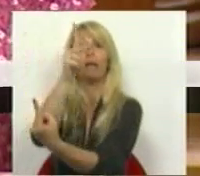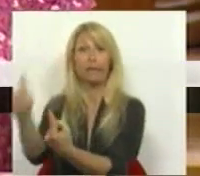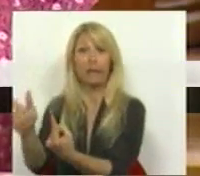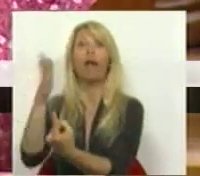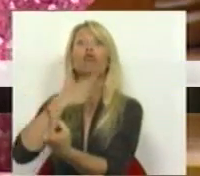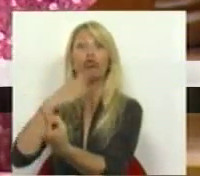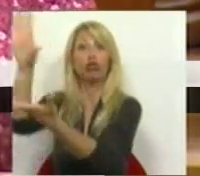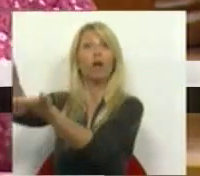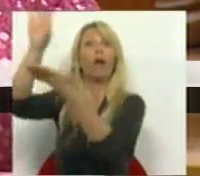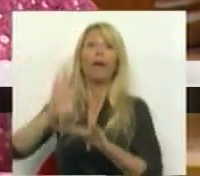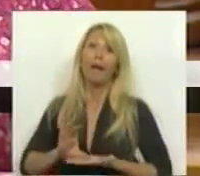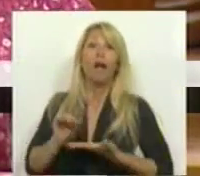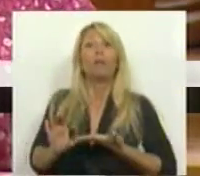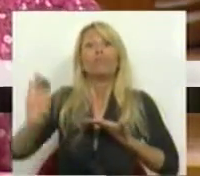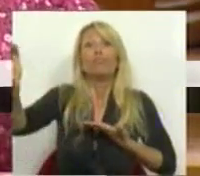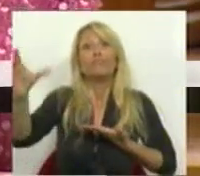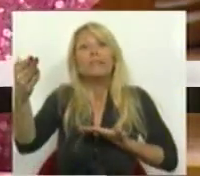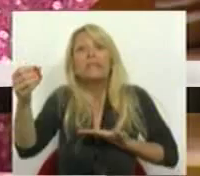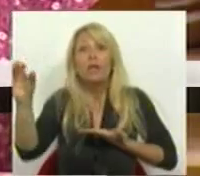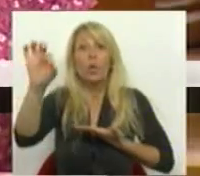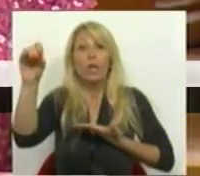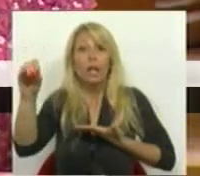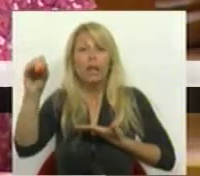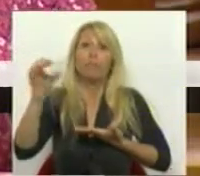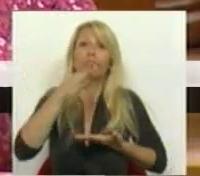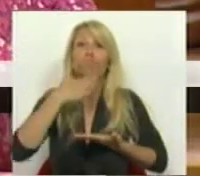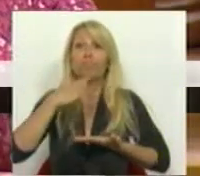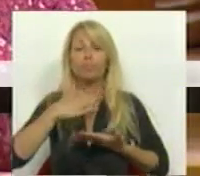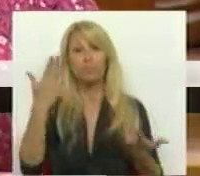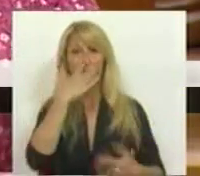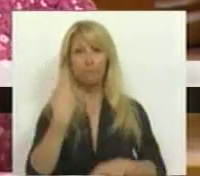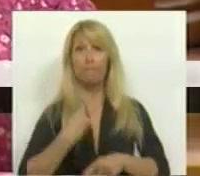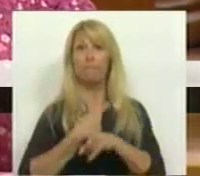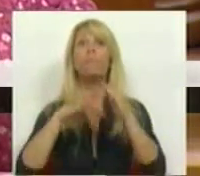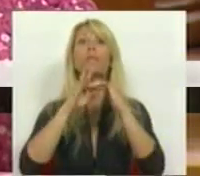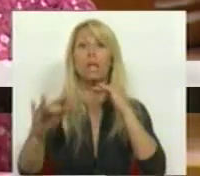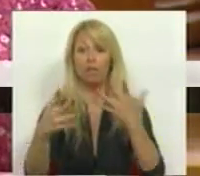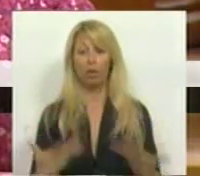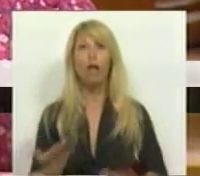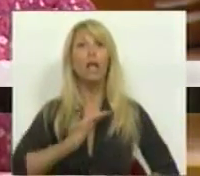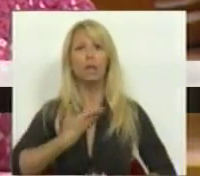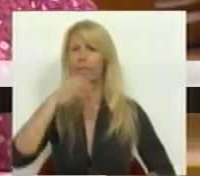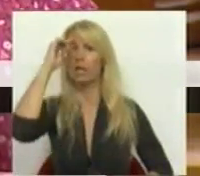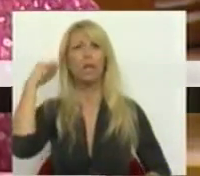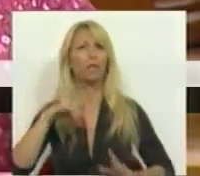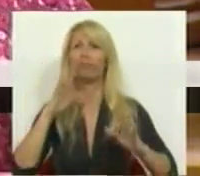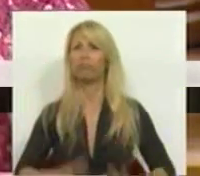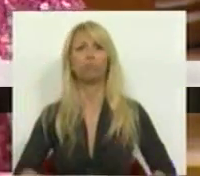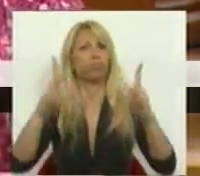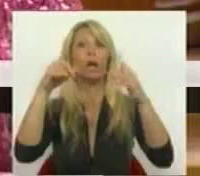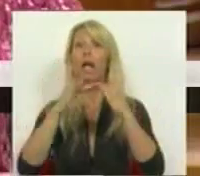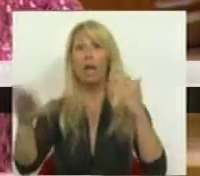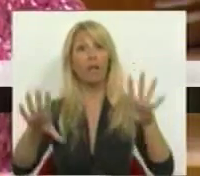vão receber 70 ou 80. Se mantivermos os níveis atuais da dívida, dificilmente conseguiremos crescer a